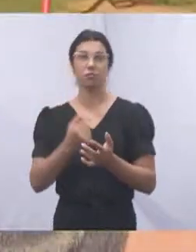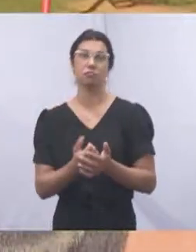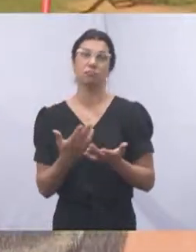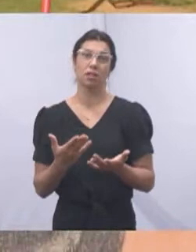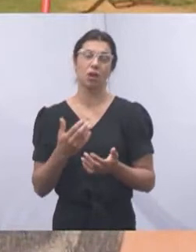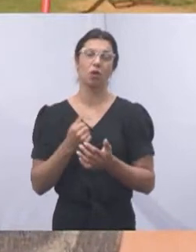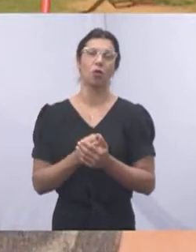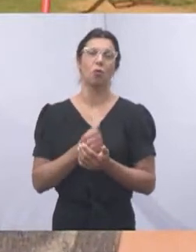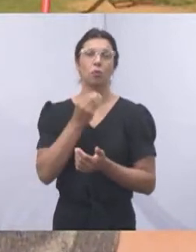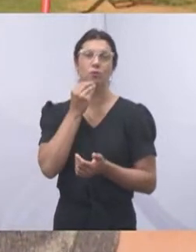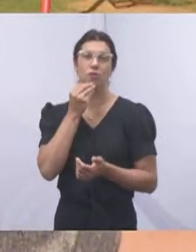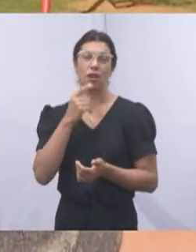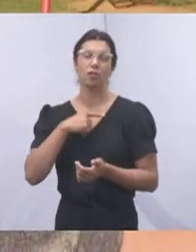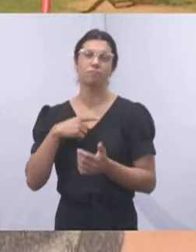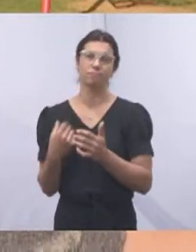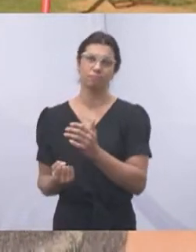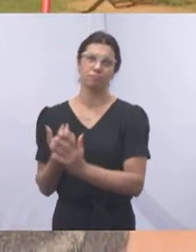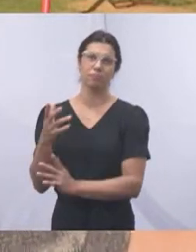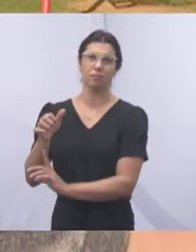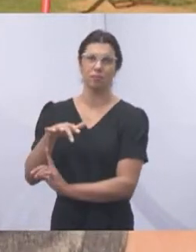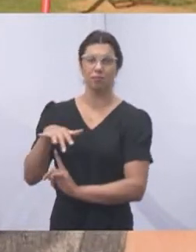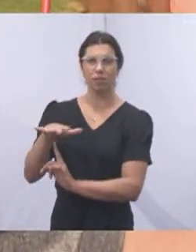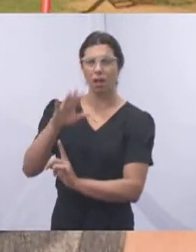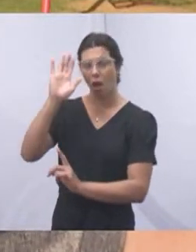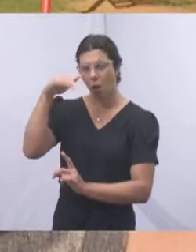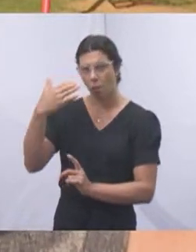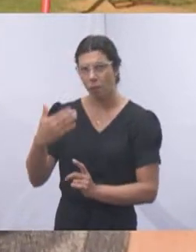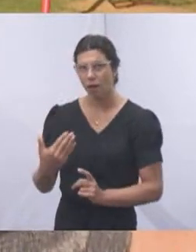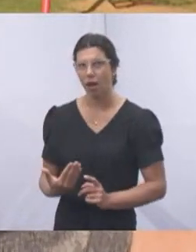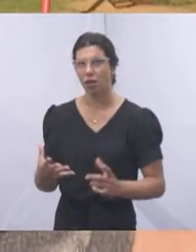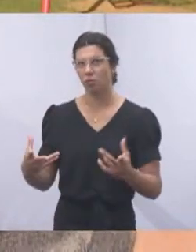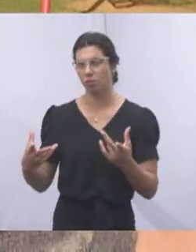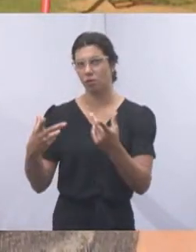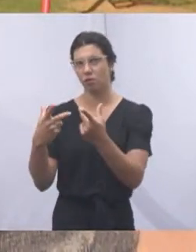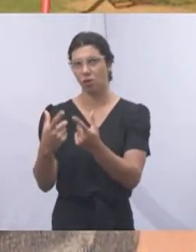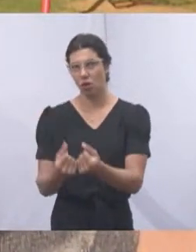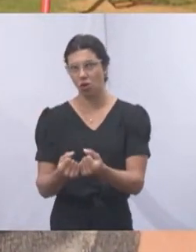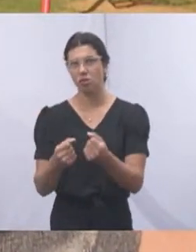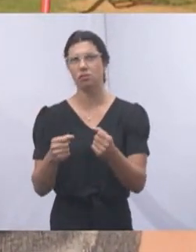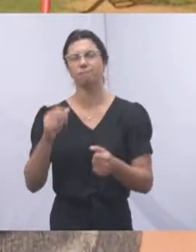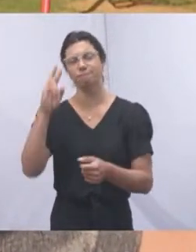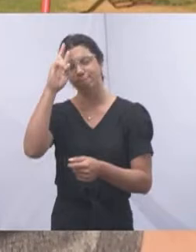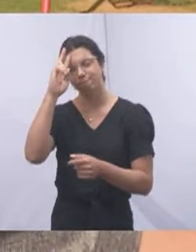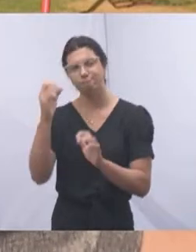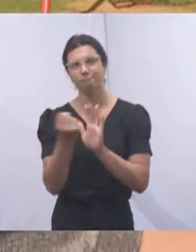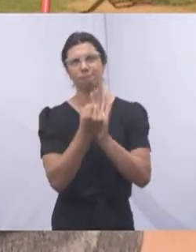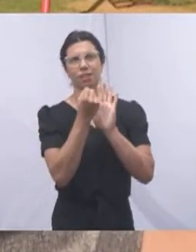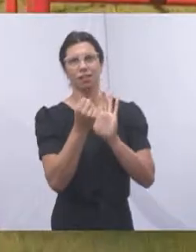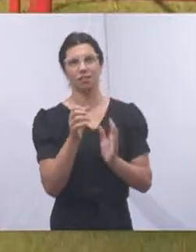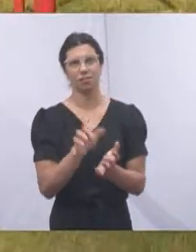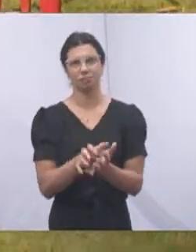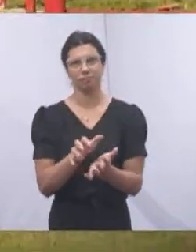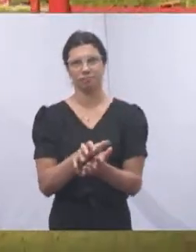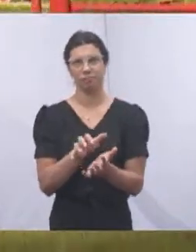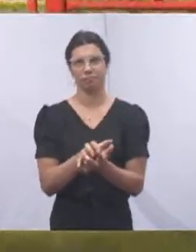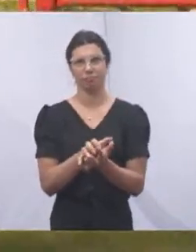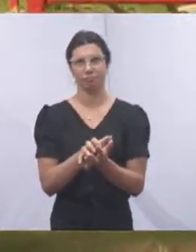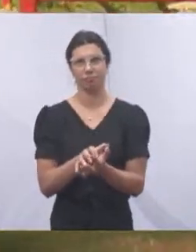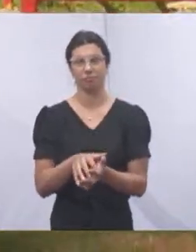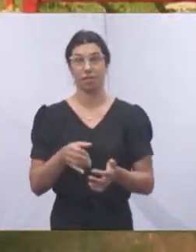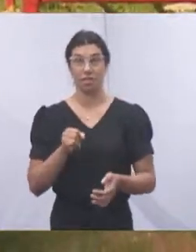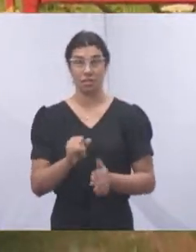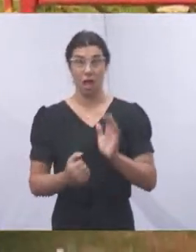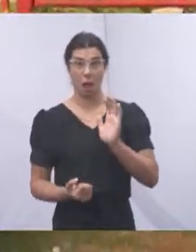que é uma homenagem merecidamente, né, até mesmo para o pessoal que trabalhou com ele no SAI, para ficar uma história marcada na cidade de Jacareí. Caso